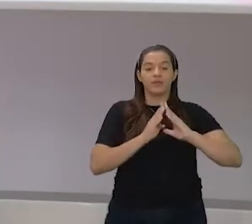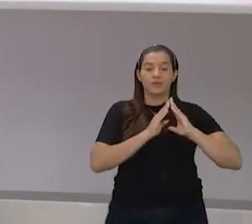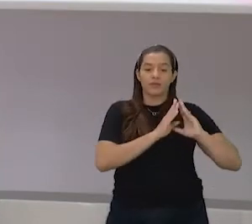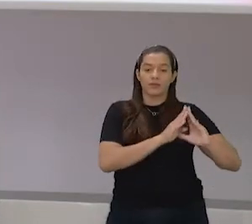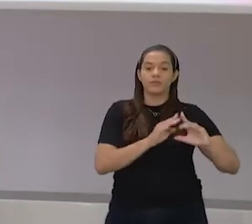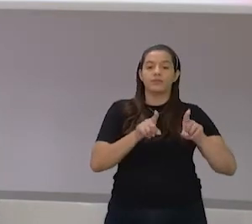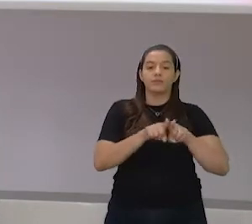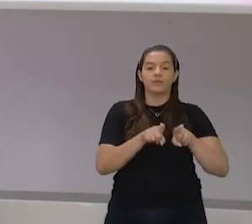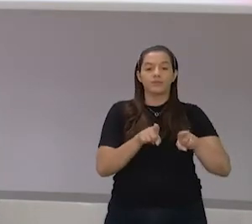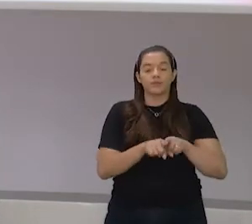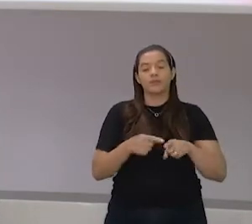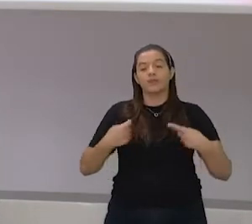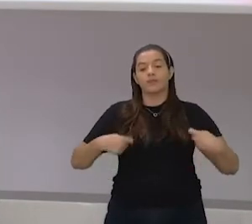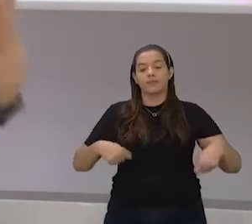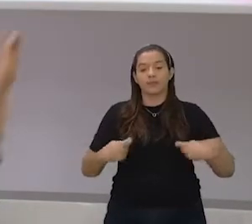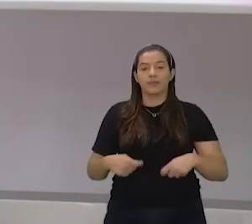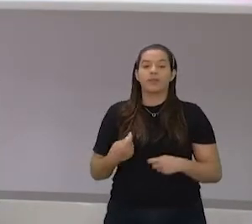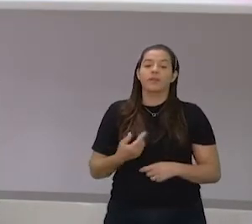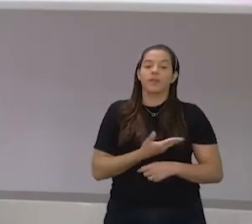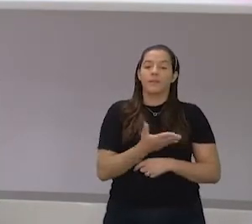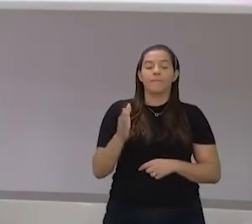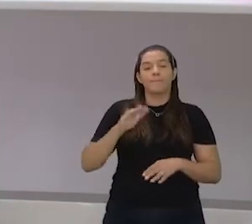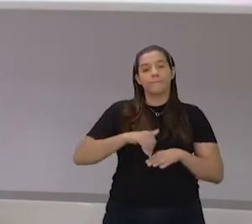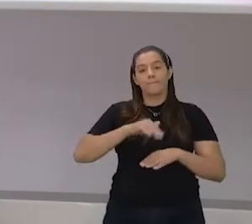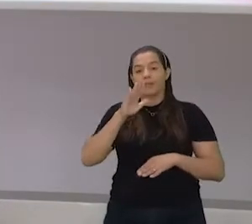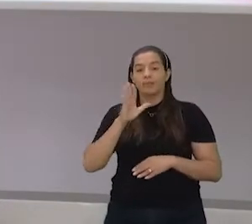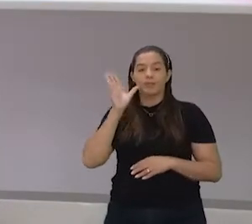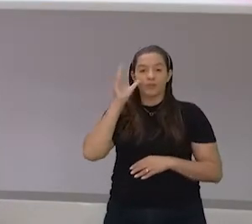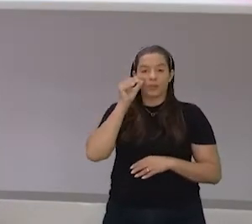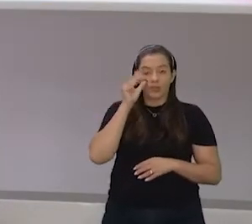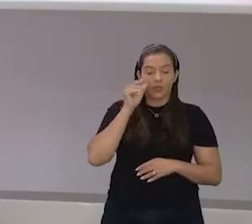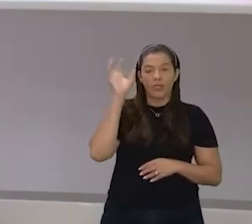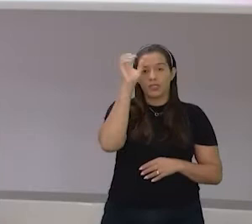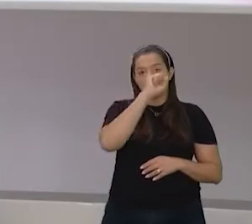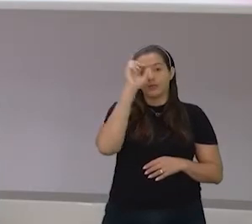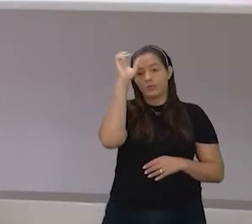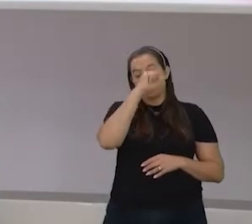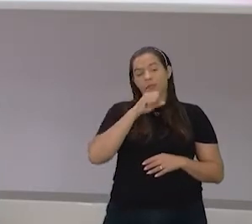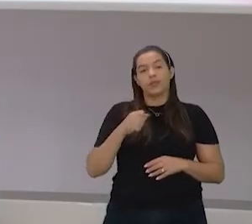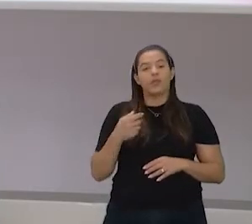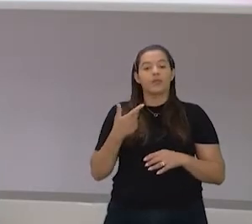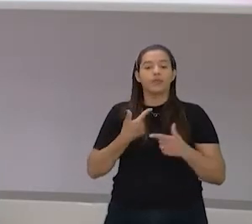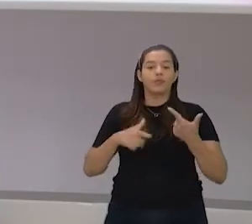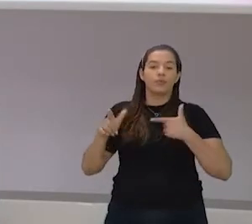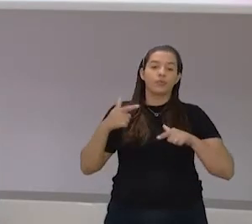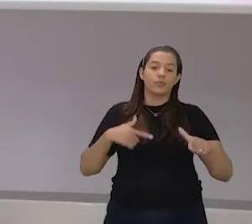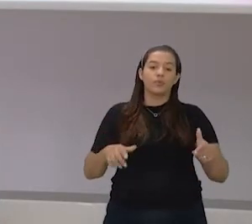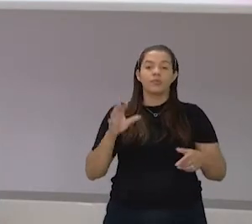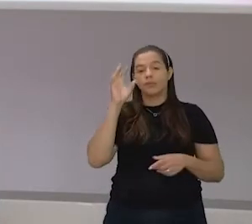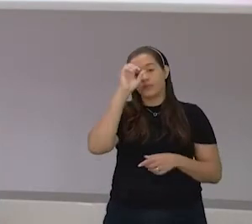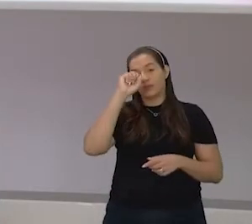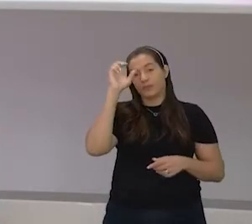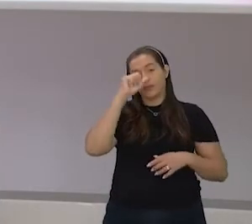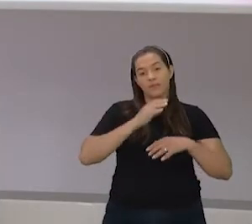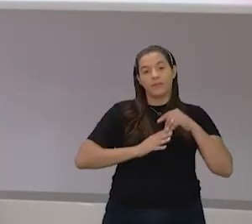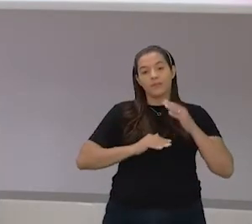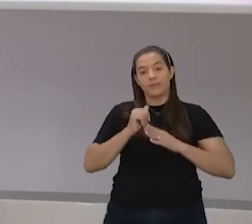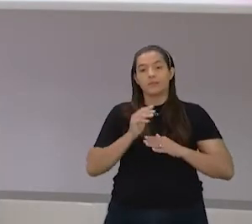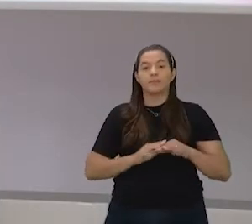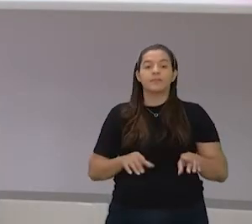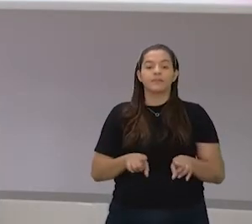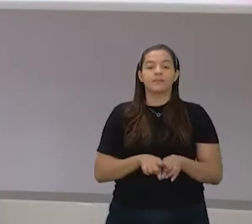na comunidade, a gente tem mais curiosidade e a gente vai em busca desse aprendizado dessas outras modalidades. É isso